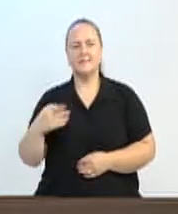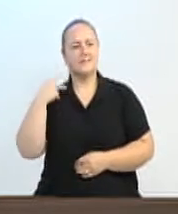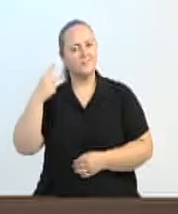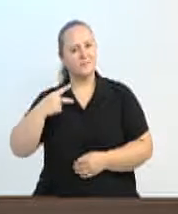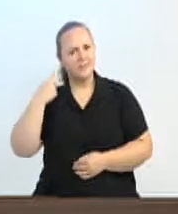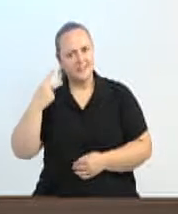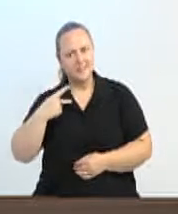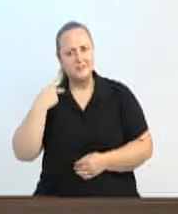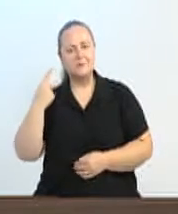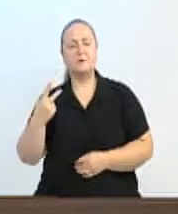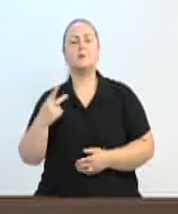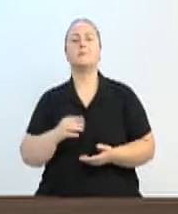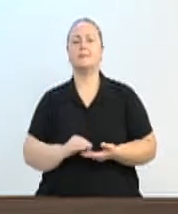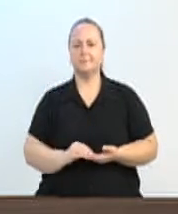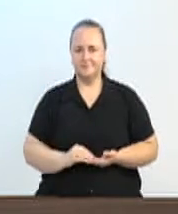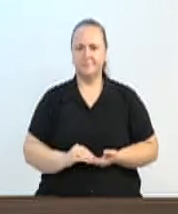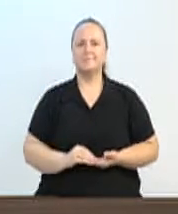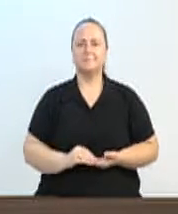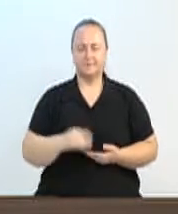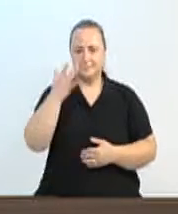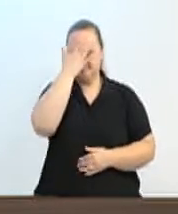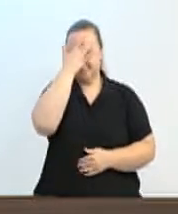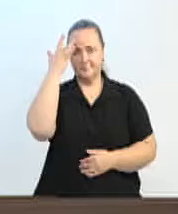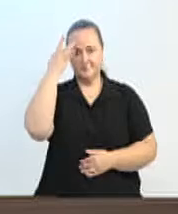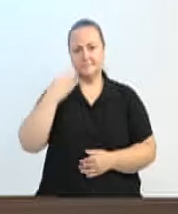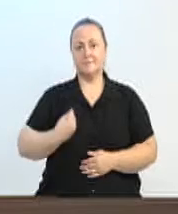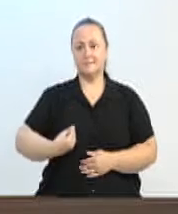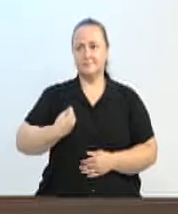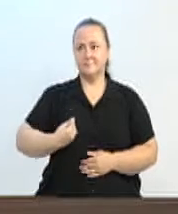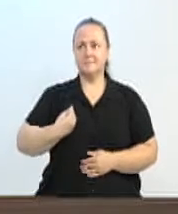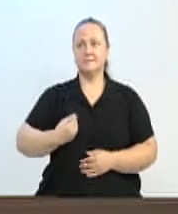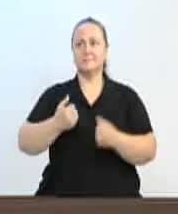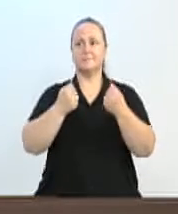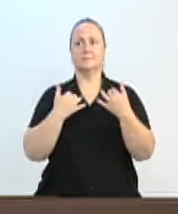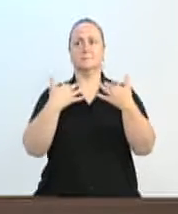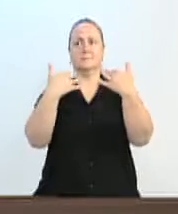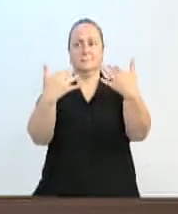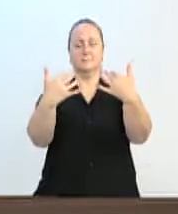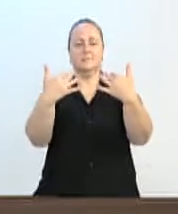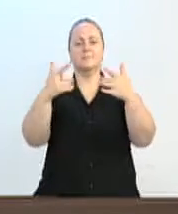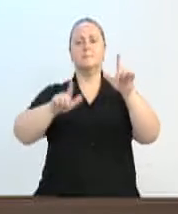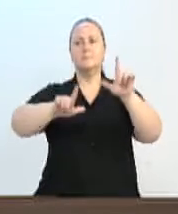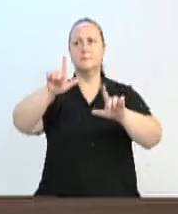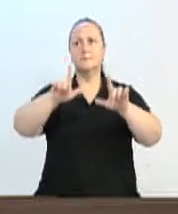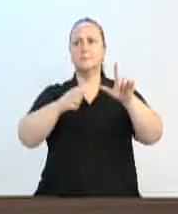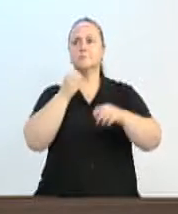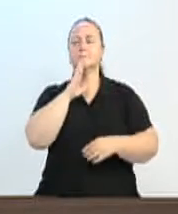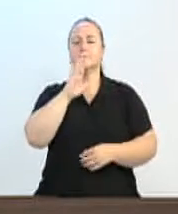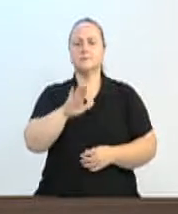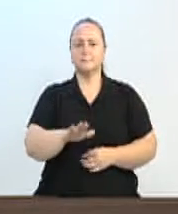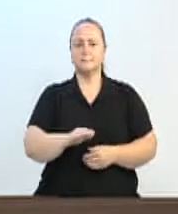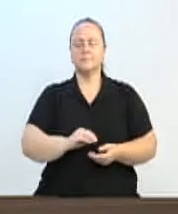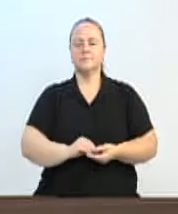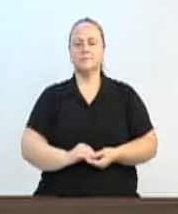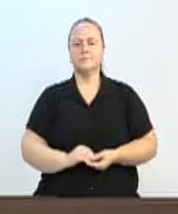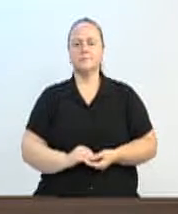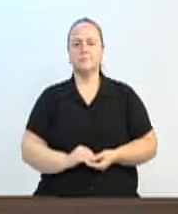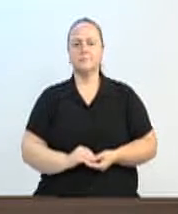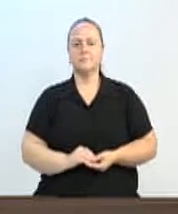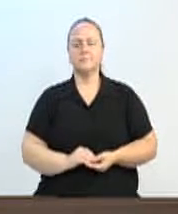aos que ainda estão em plenário aos que nos acompanham pela TV Legislativa uma boa tarde